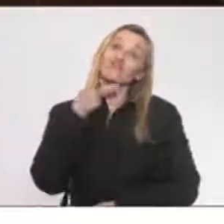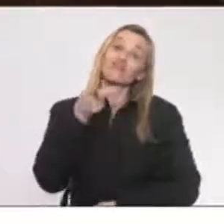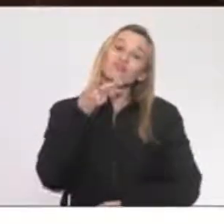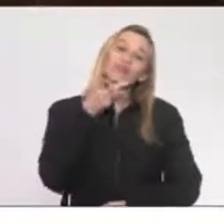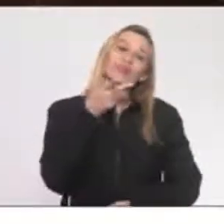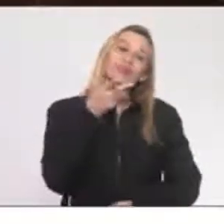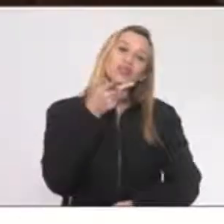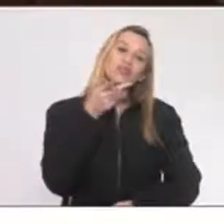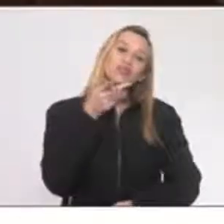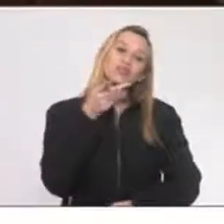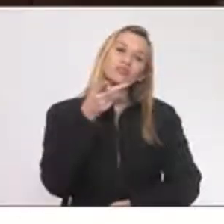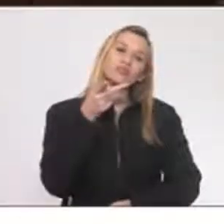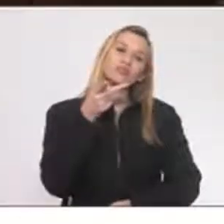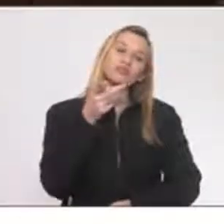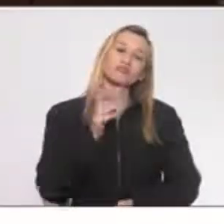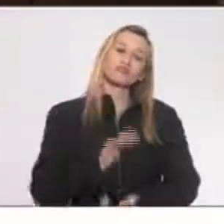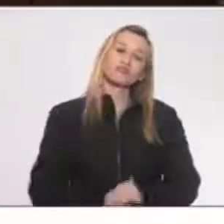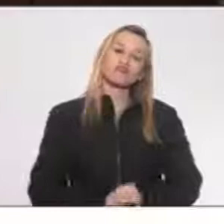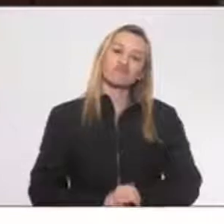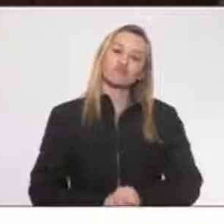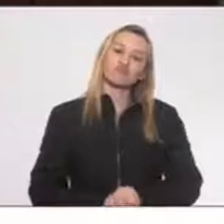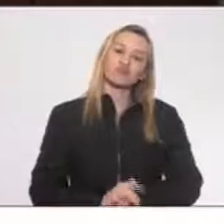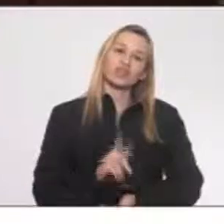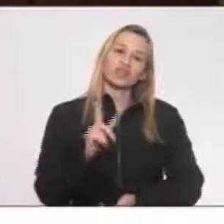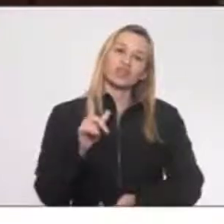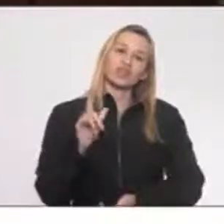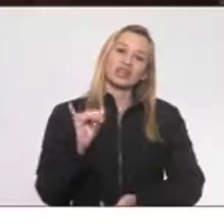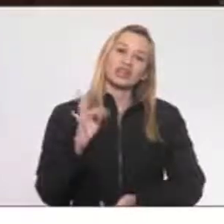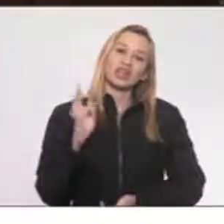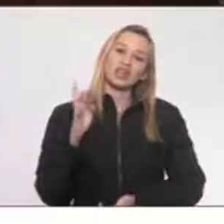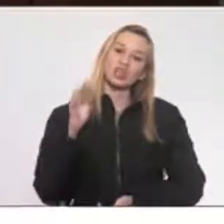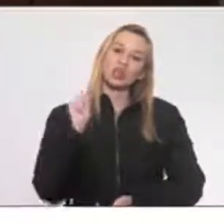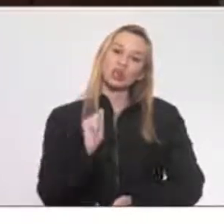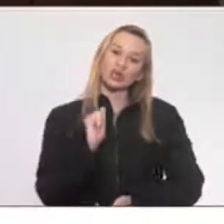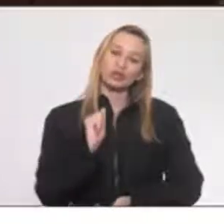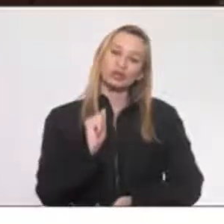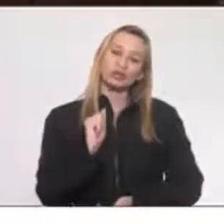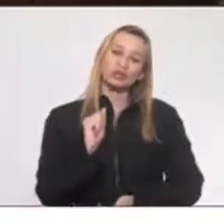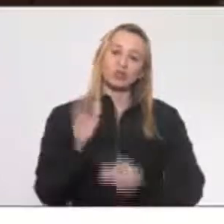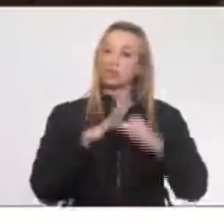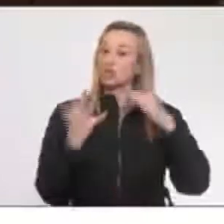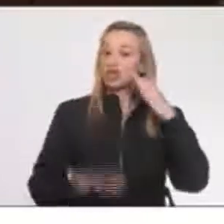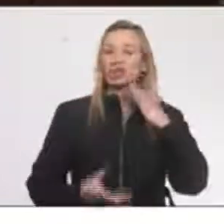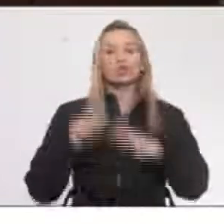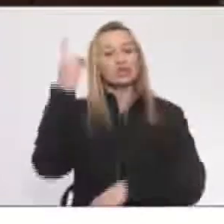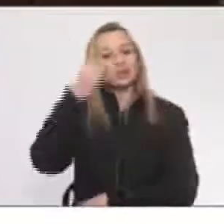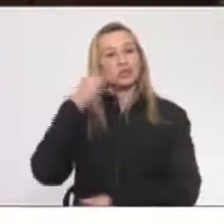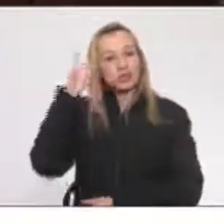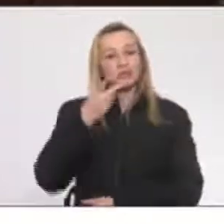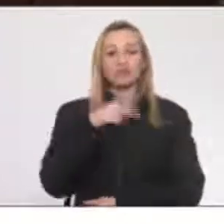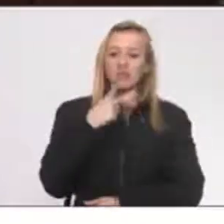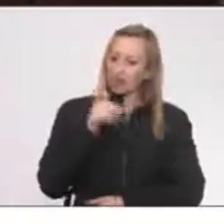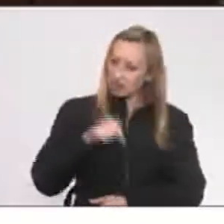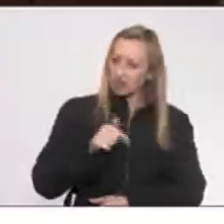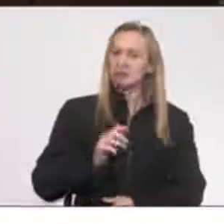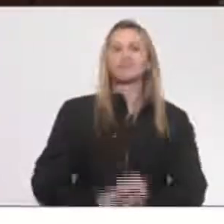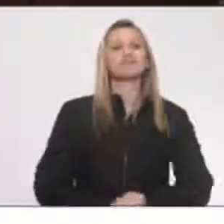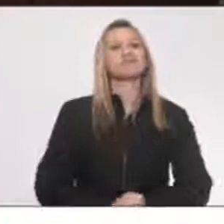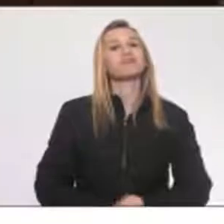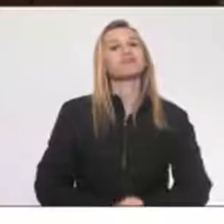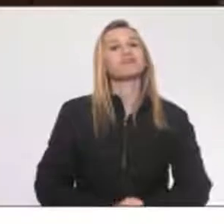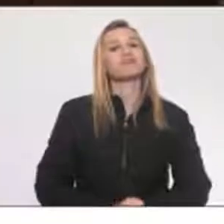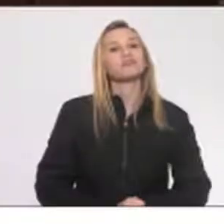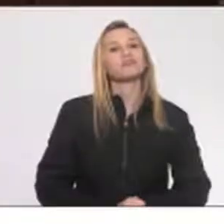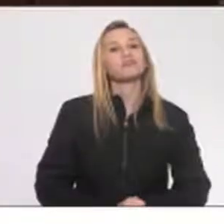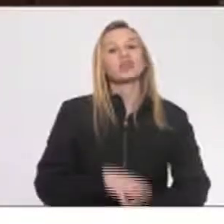uma passagem da nossa literatura em homenagem aos deputados que me antecederam.